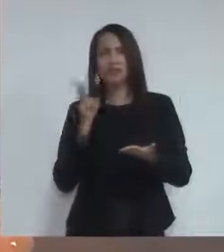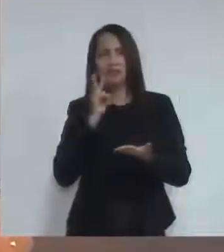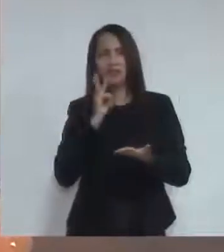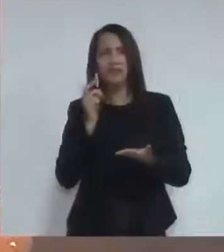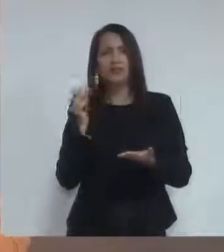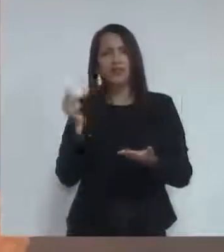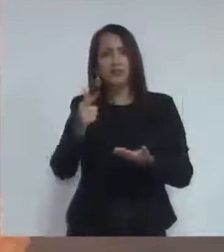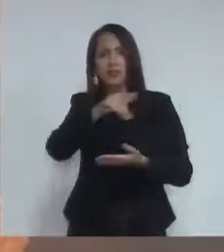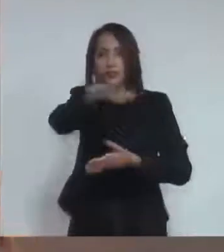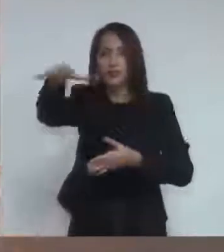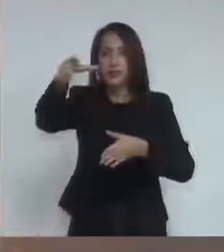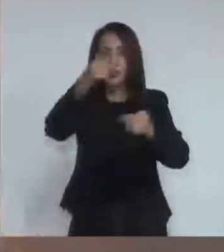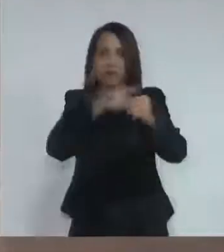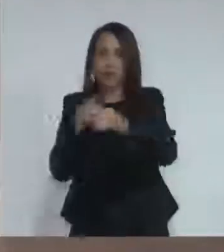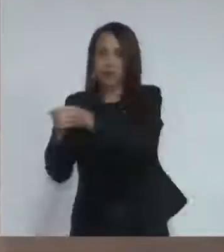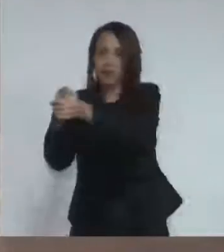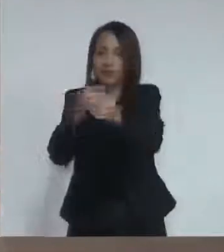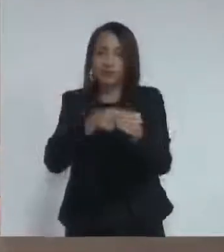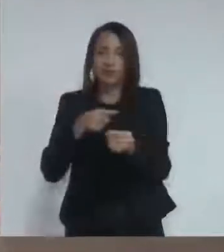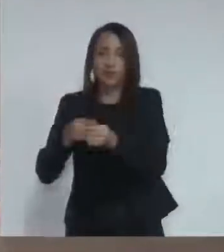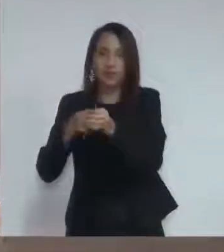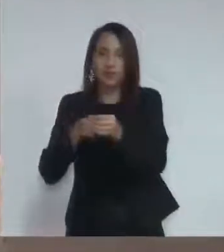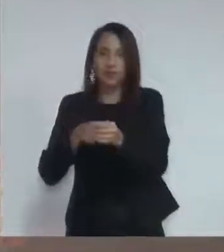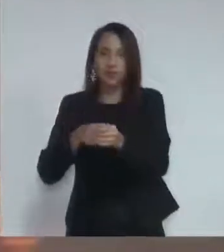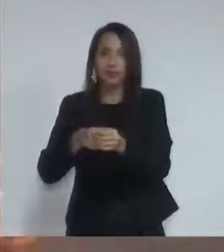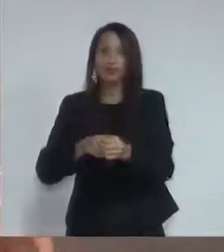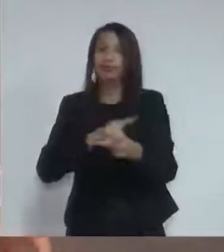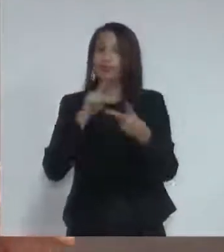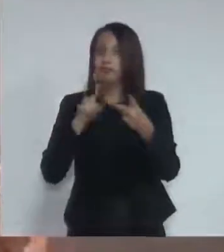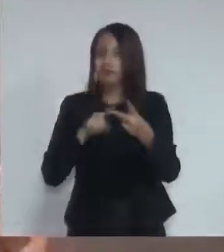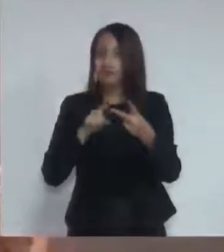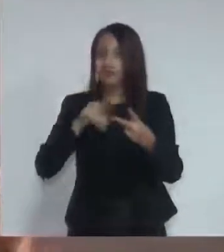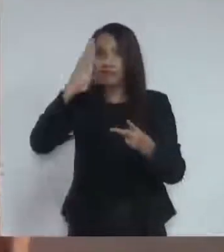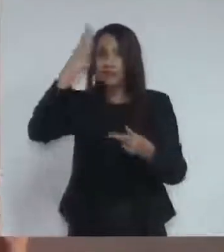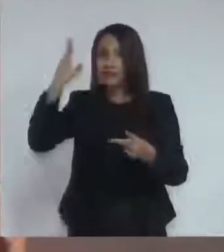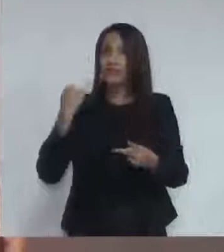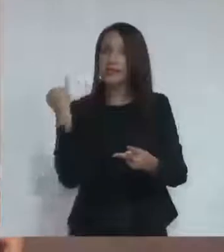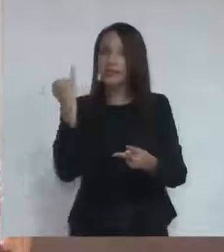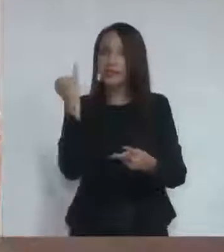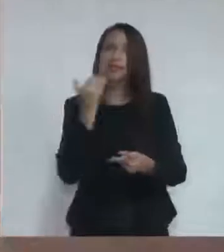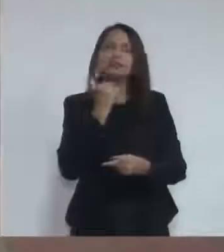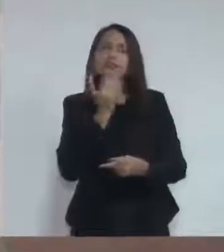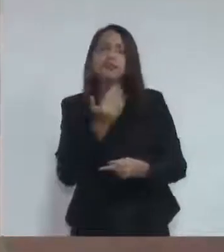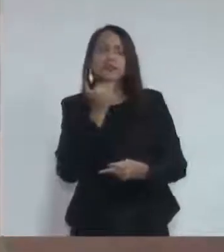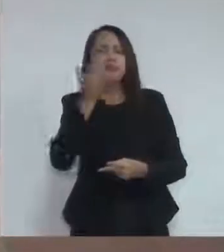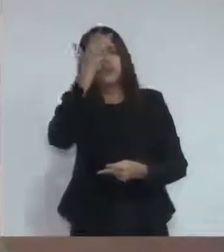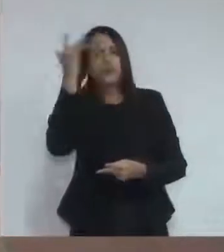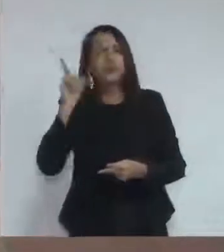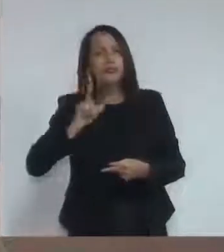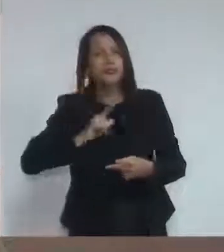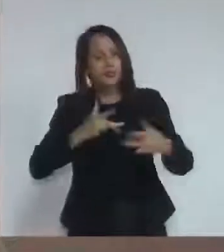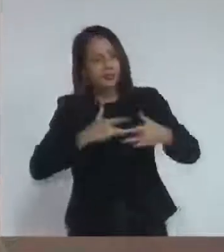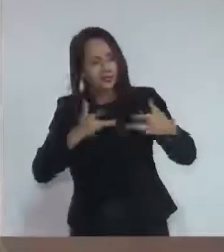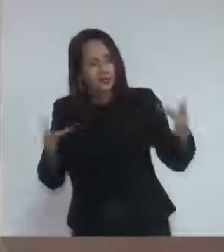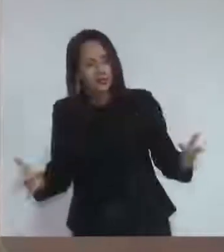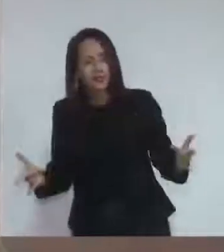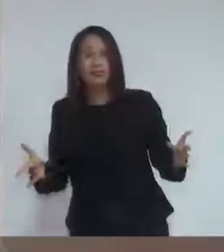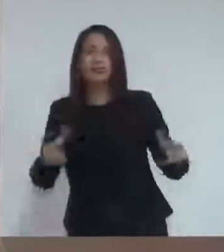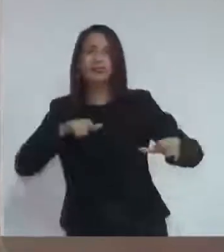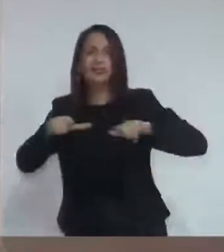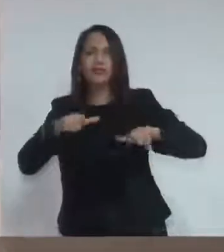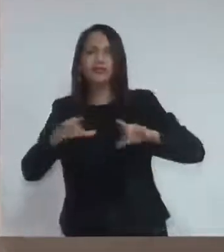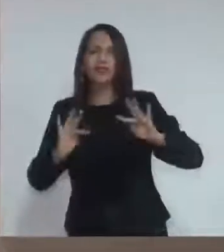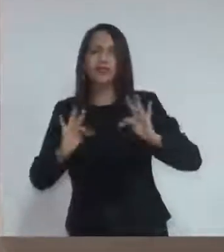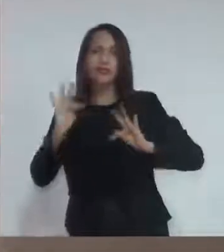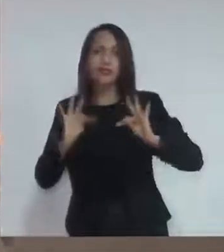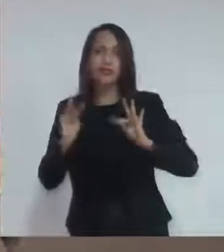região? Segundo ponto importante, não adianta colocar uma pessoa que tenha uma boa vontade para fazer um trabalho